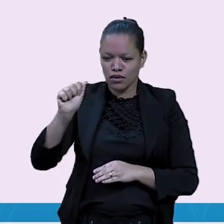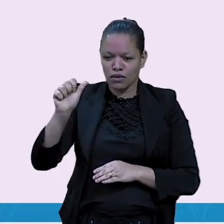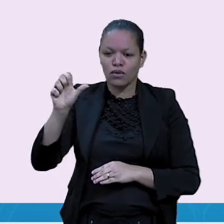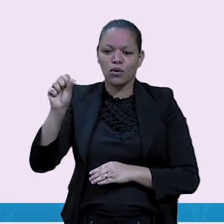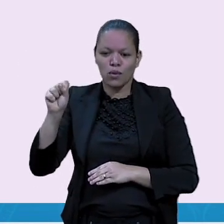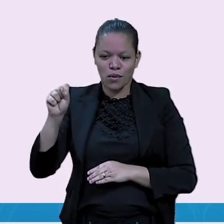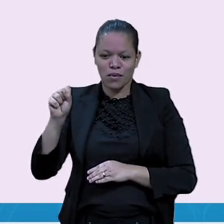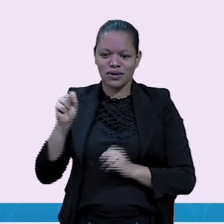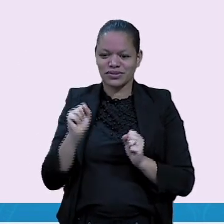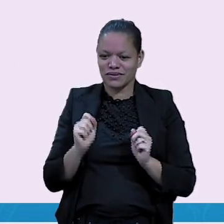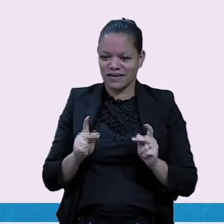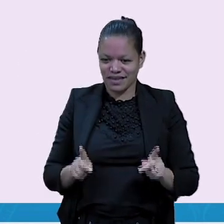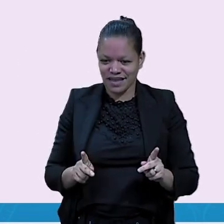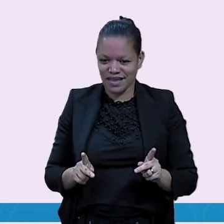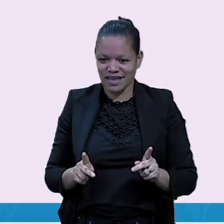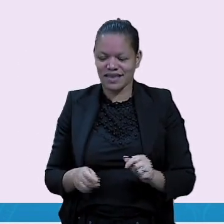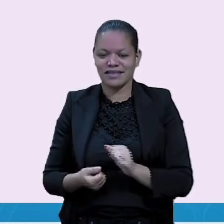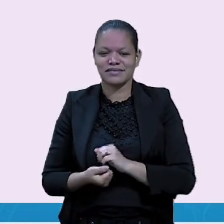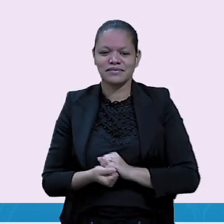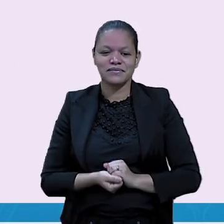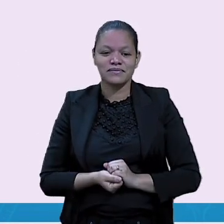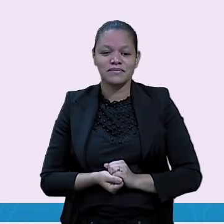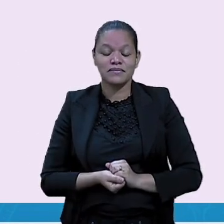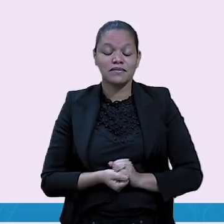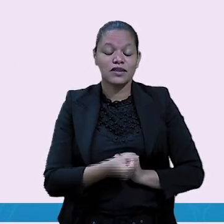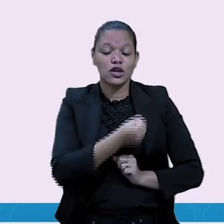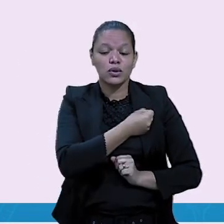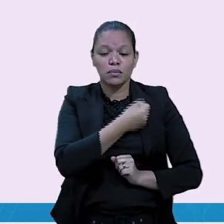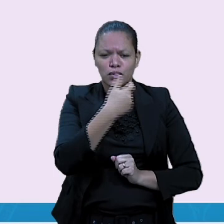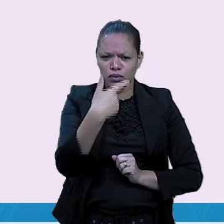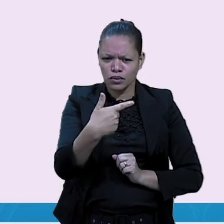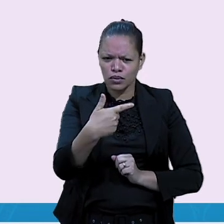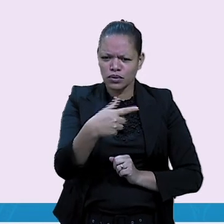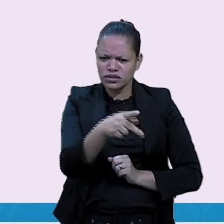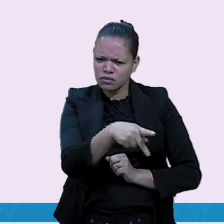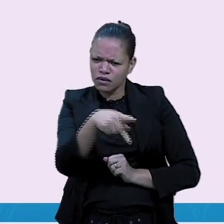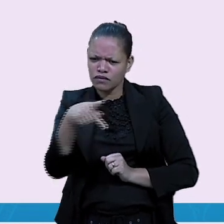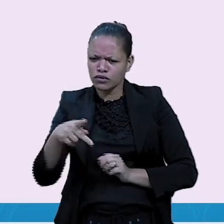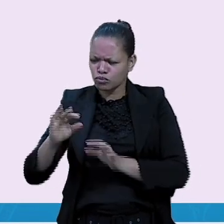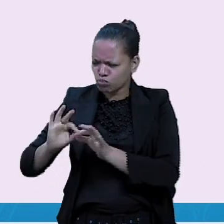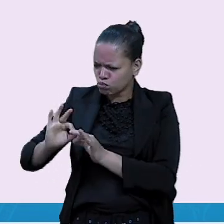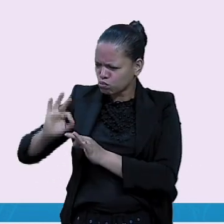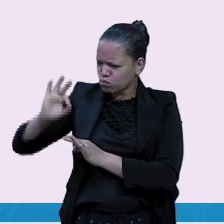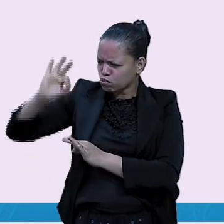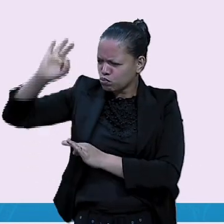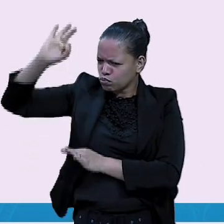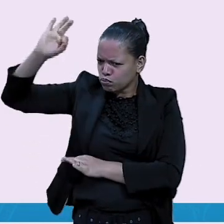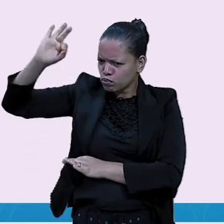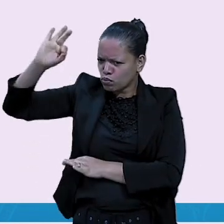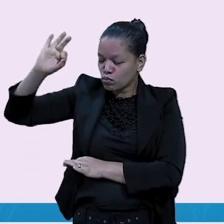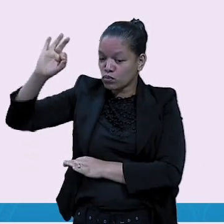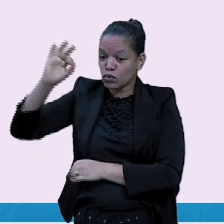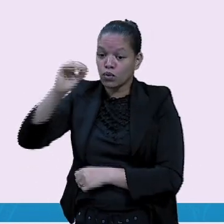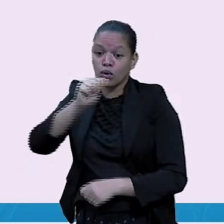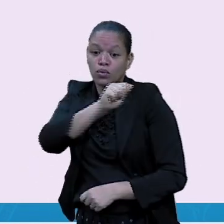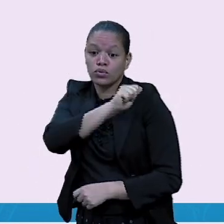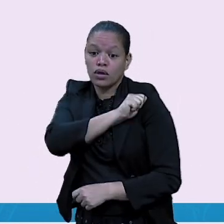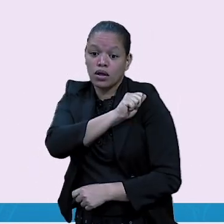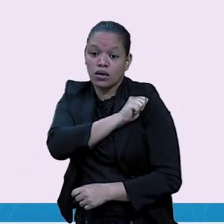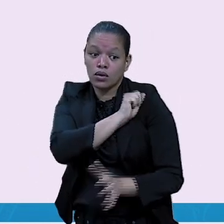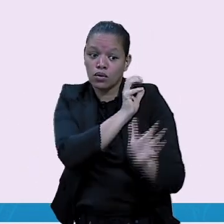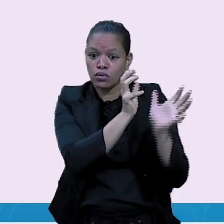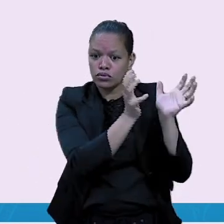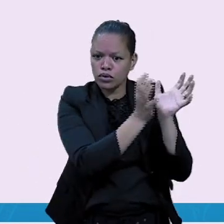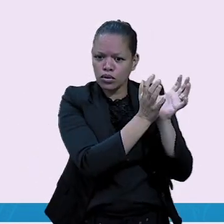A próxima atividade, ó. A professora mediu a altura de alguns alunos da sua turma. Veja no quadro abaixo